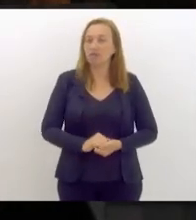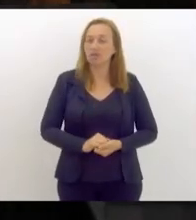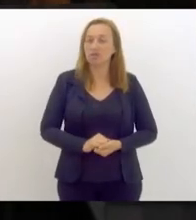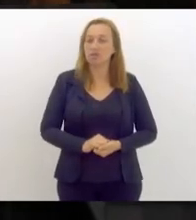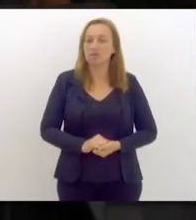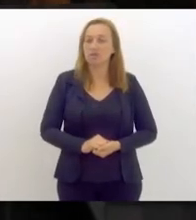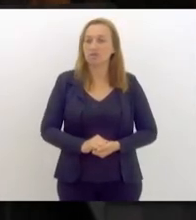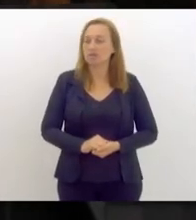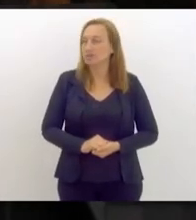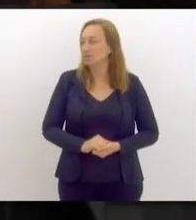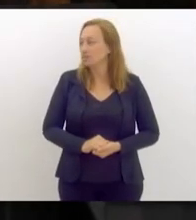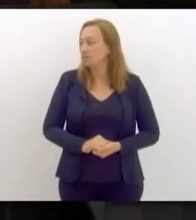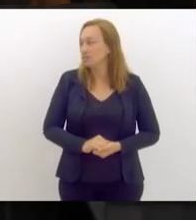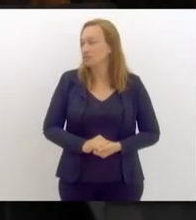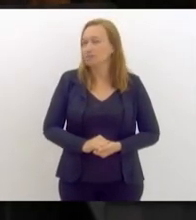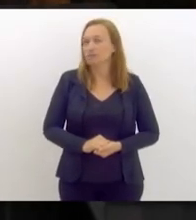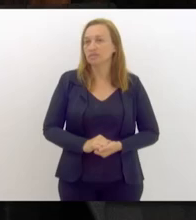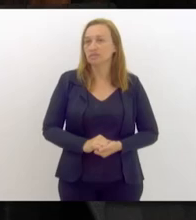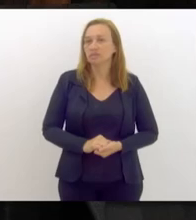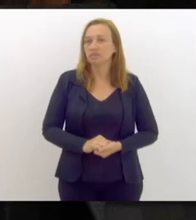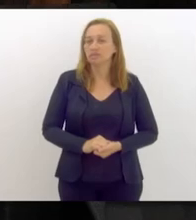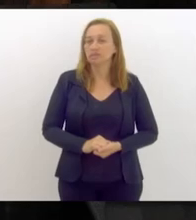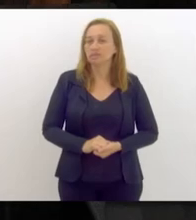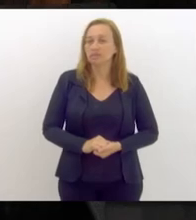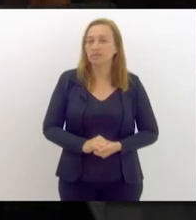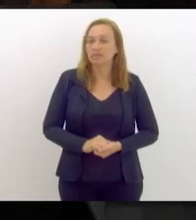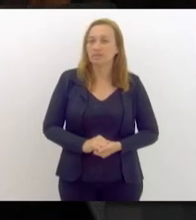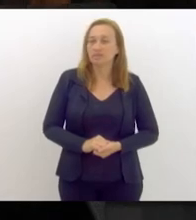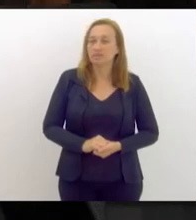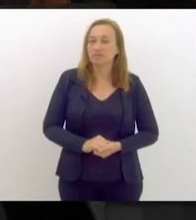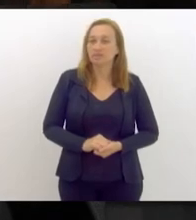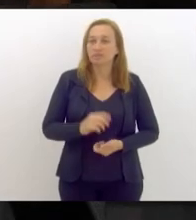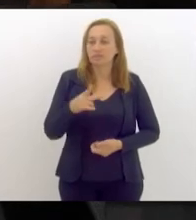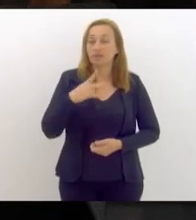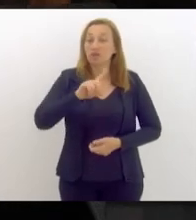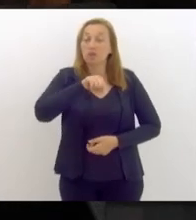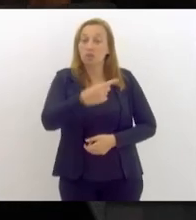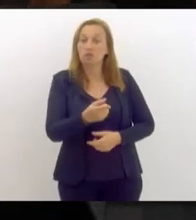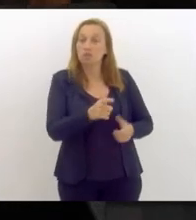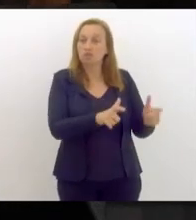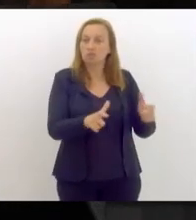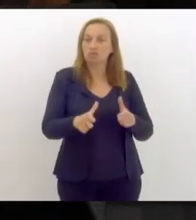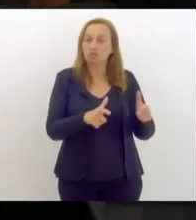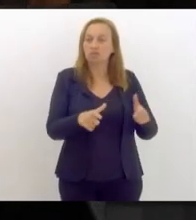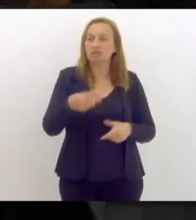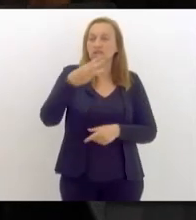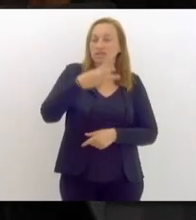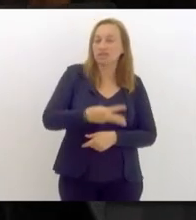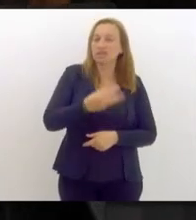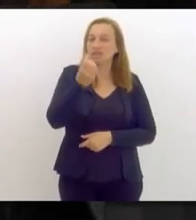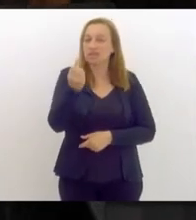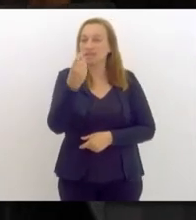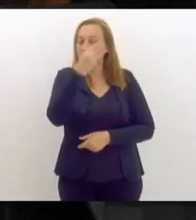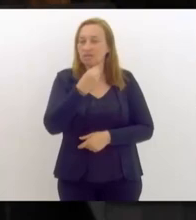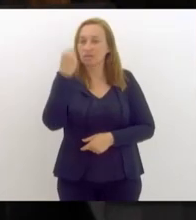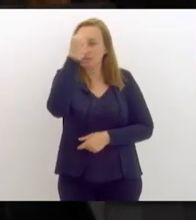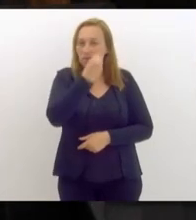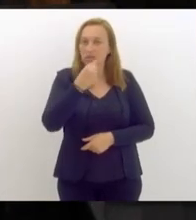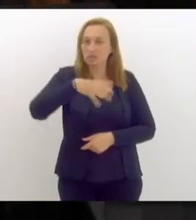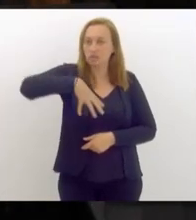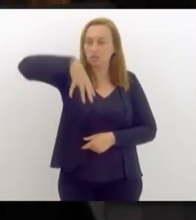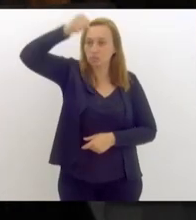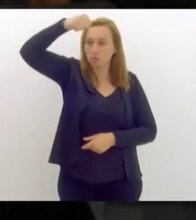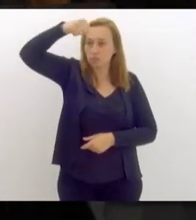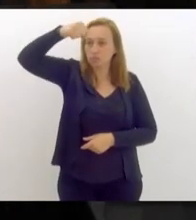deputada tia Ju já tá abduzindo que em outras regiões foram 36 horas de falta de luz